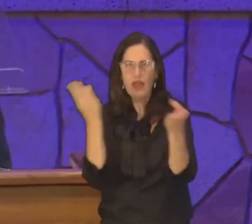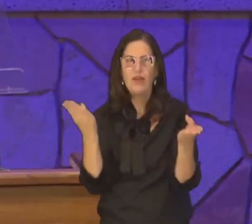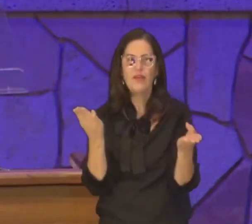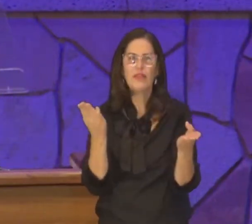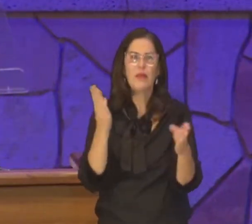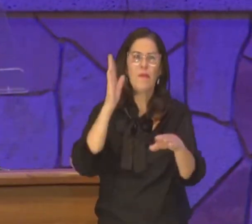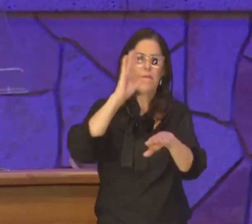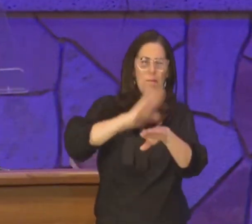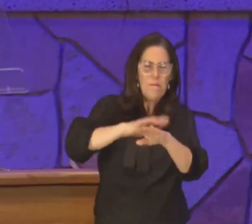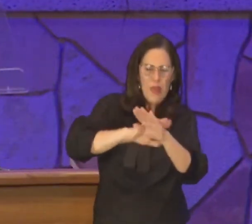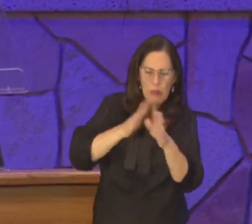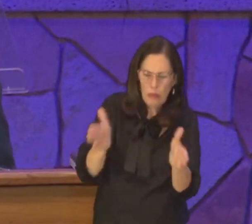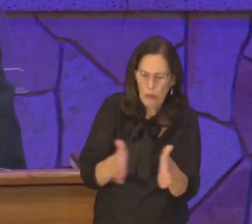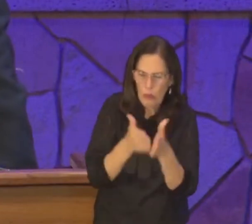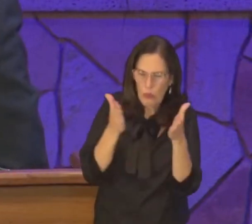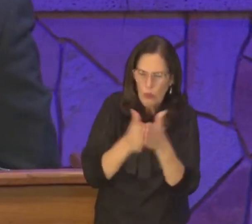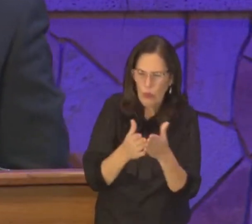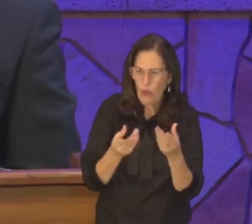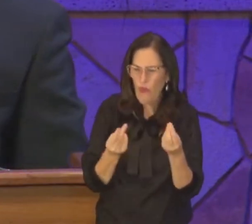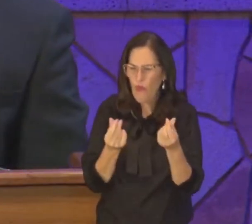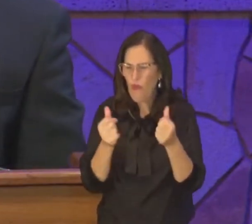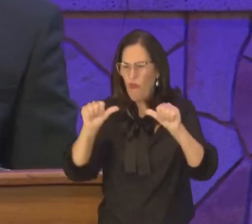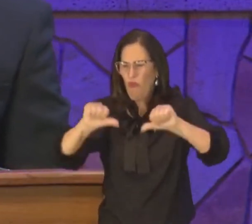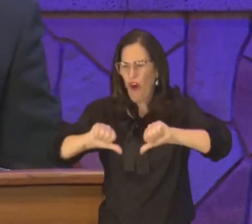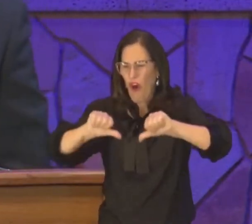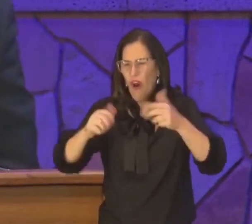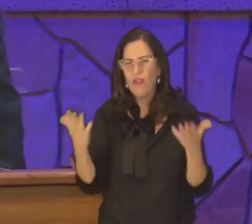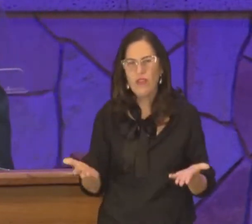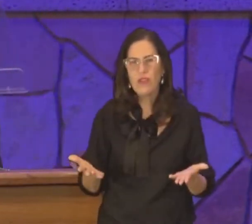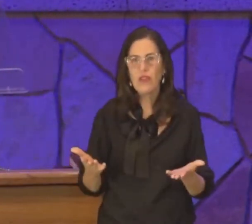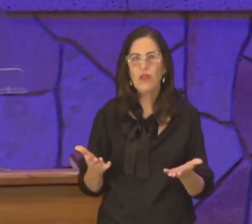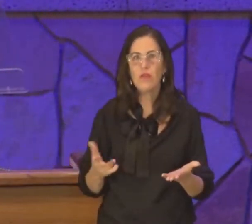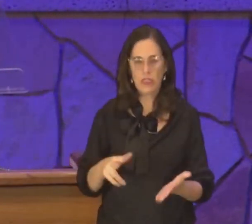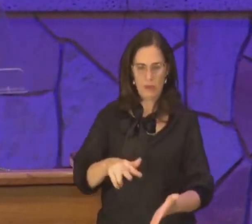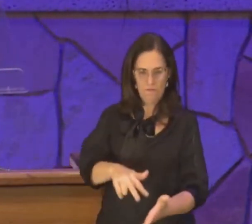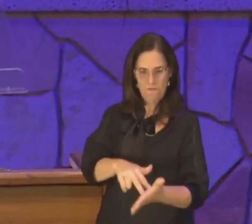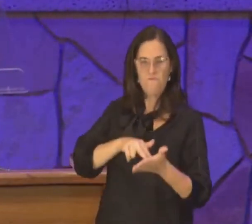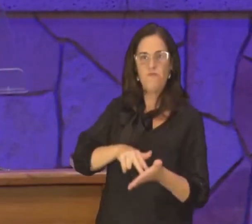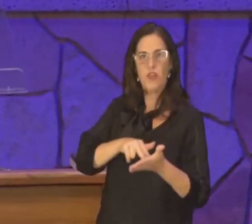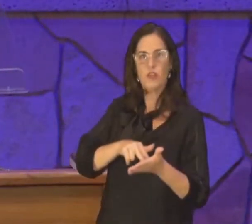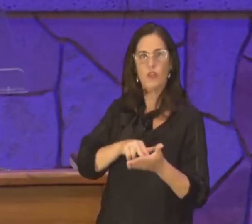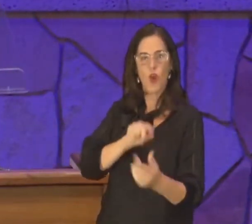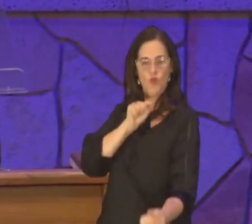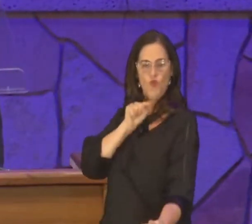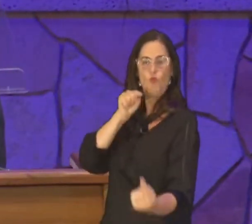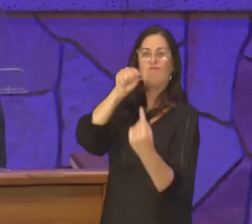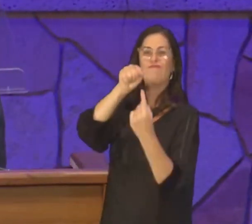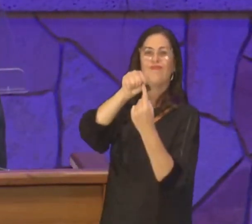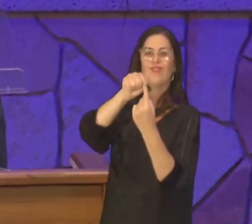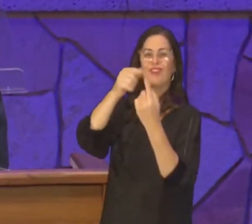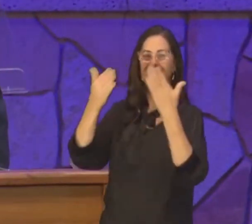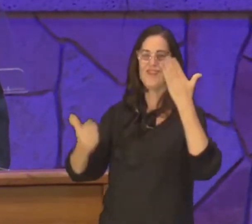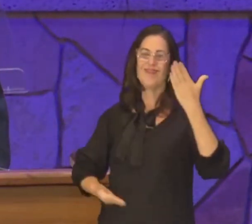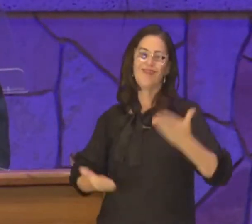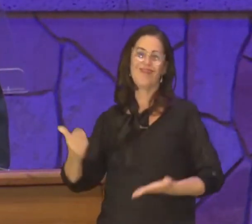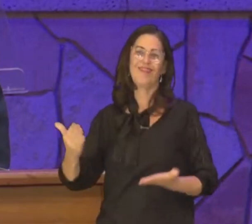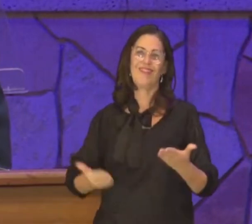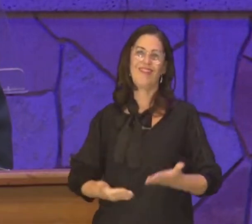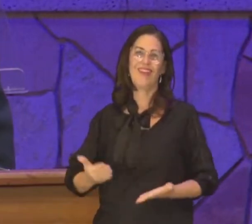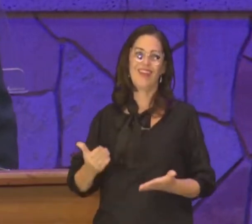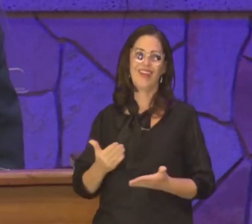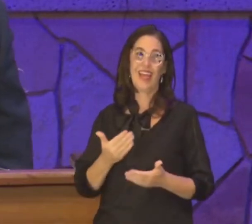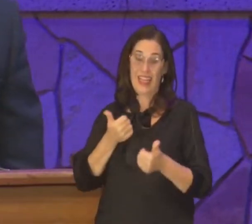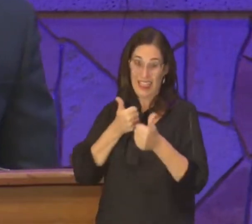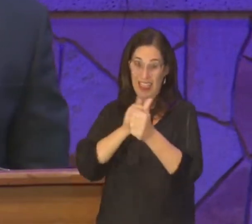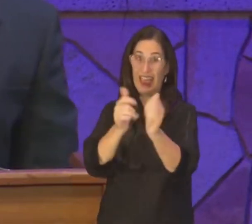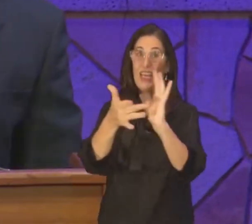meio à pobreza física de recursos, eles estão firmes no propósito de servir, de seguir